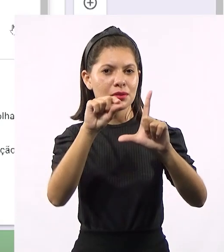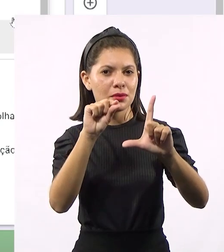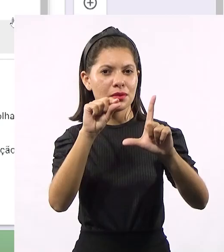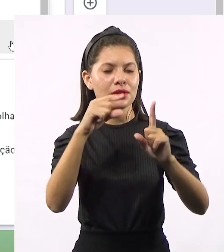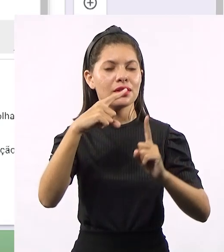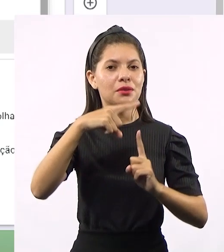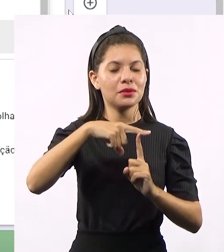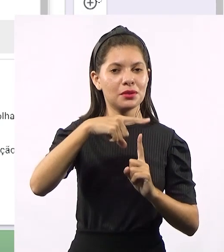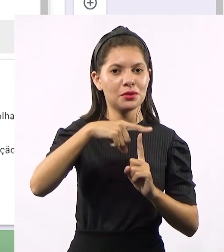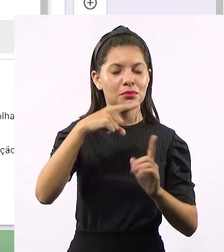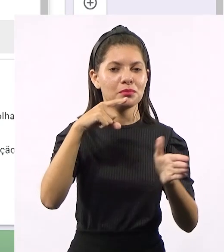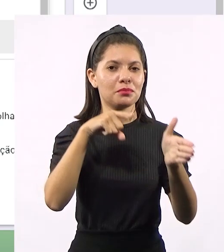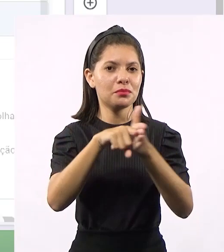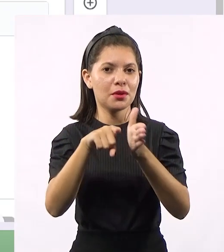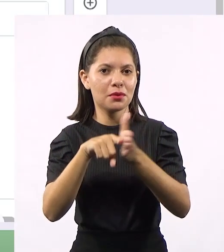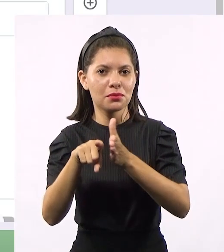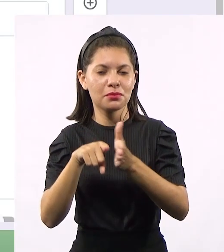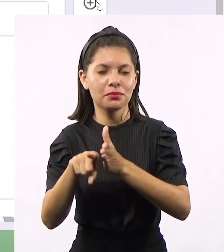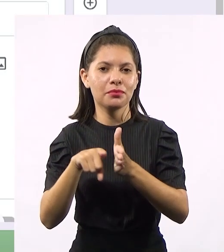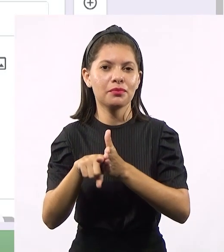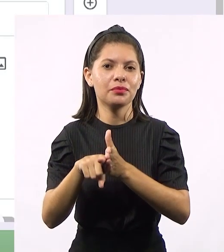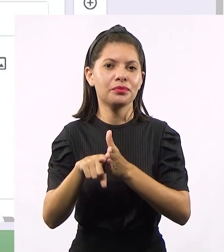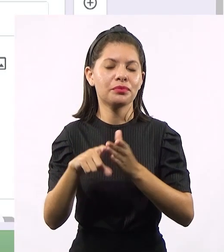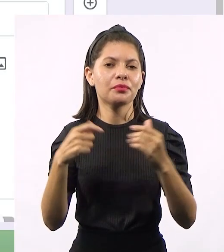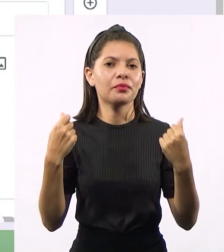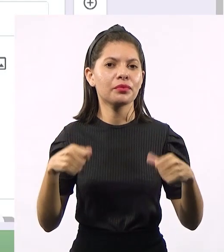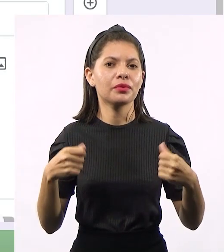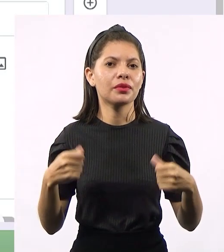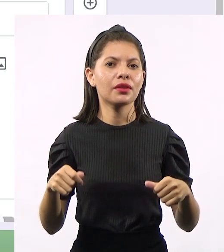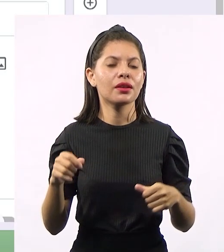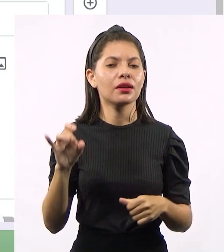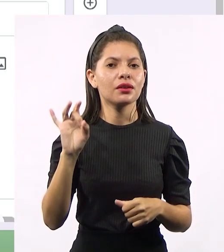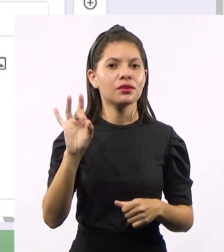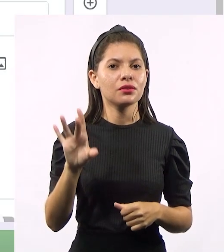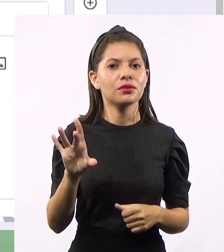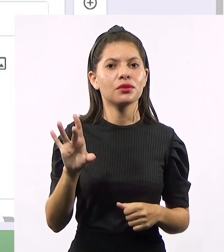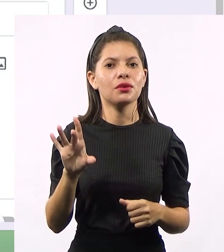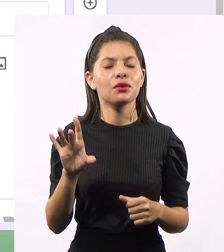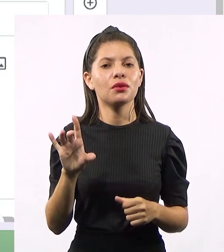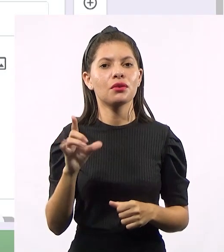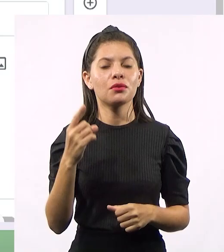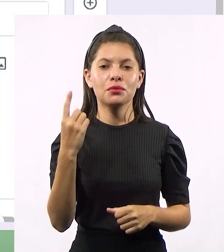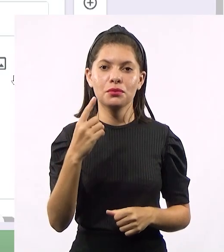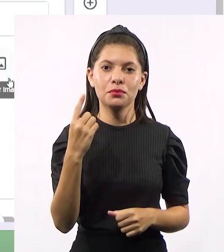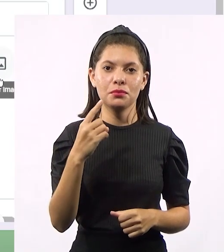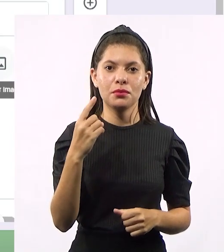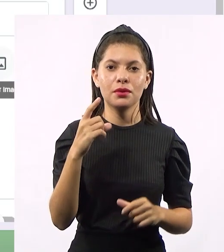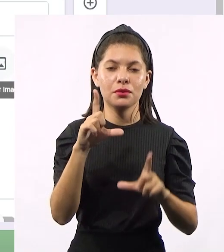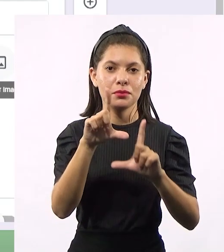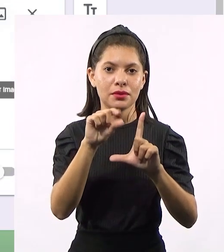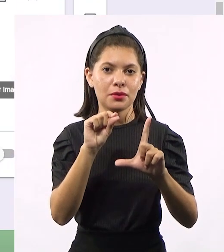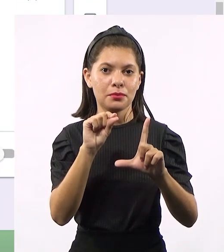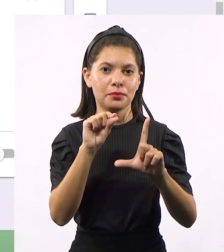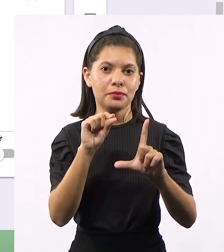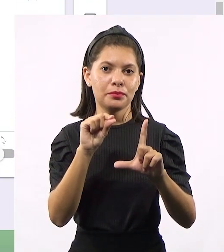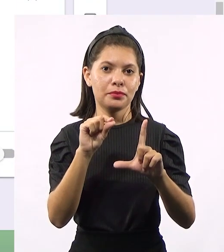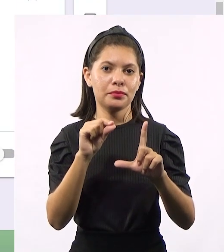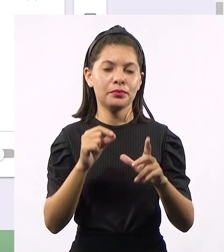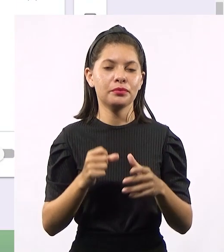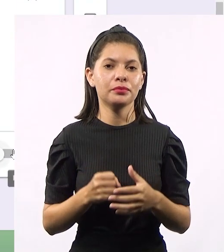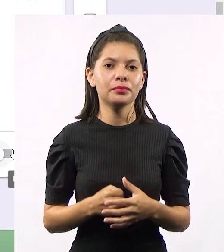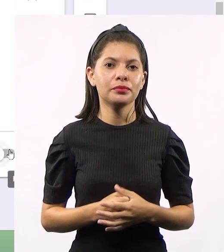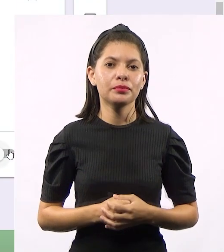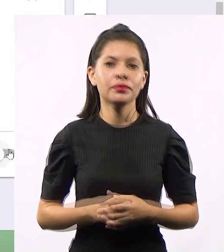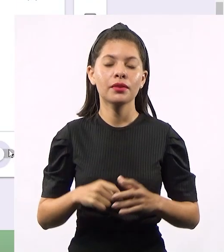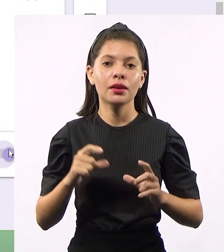tipos de pergunta, ele vai permitir somente a escolha de uma opção. Tá?